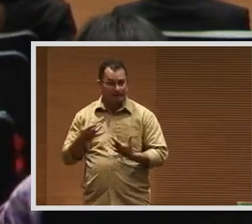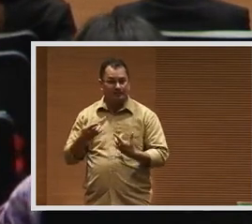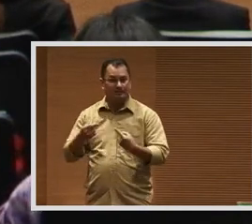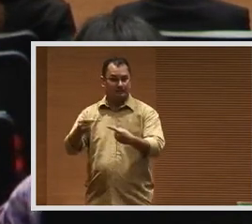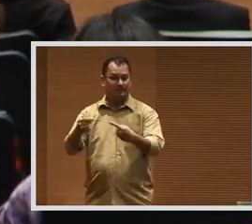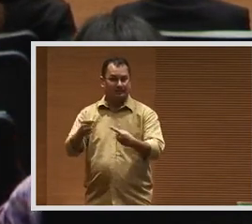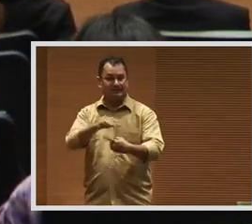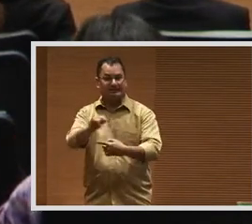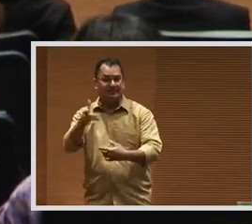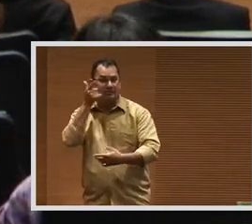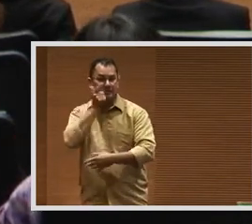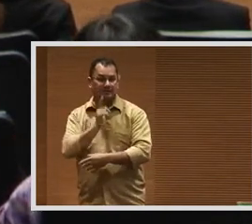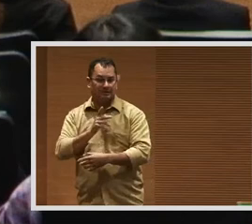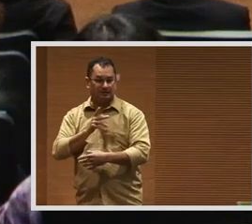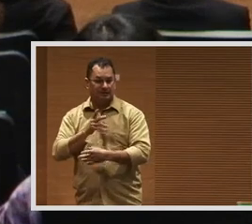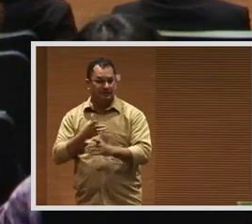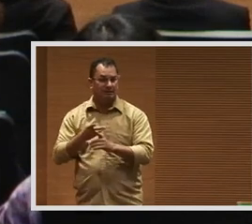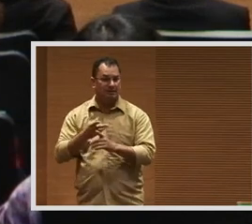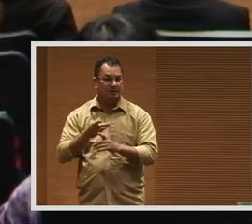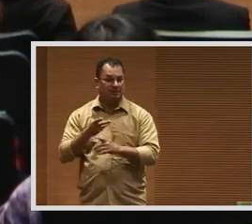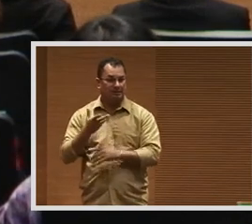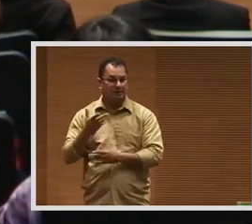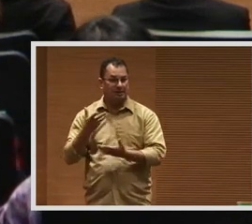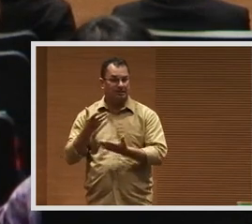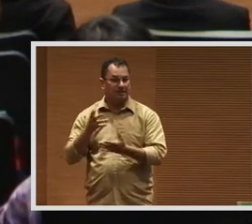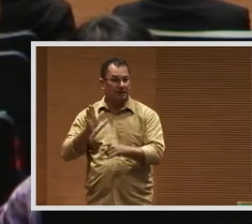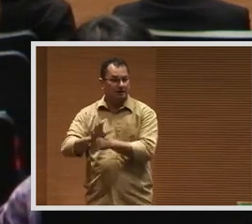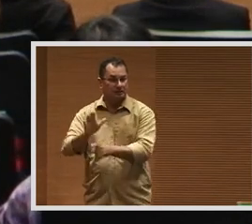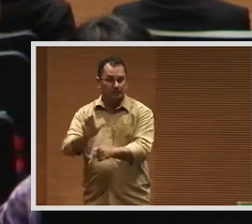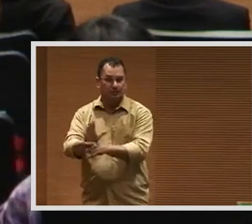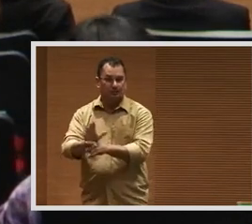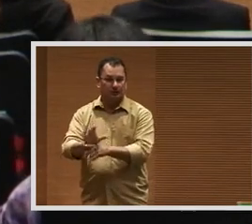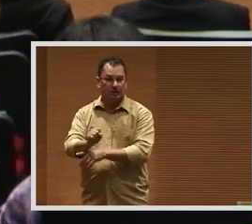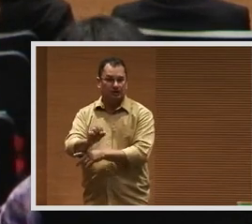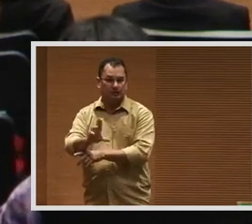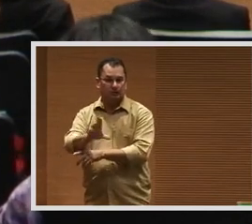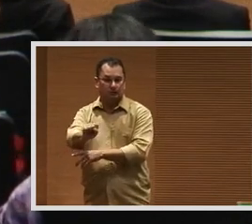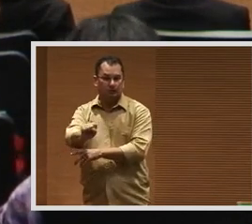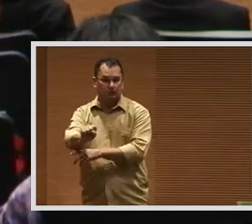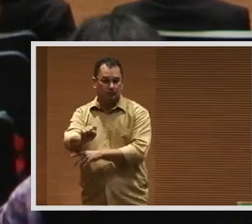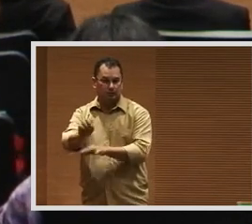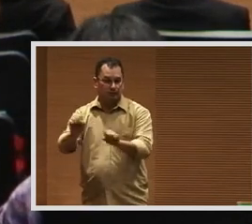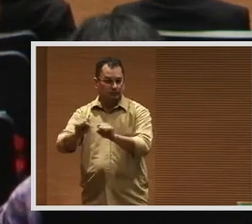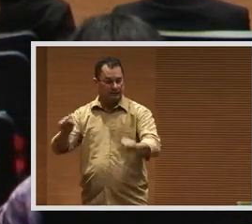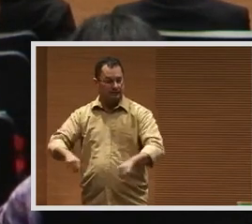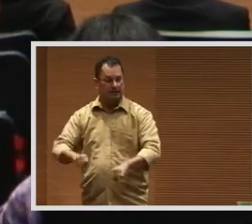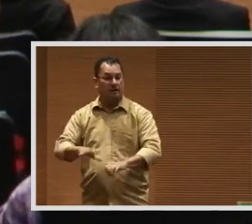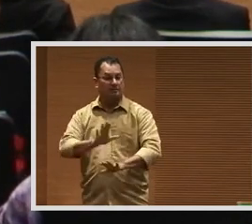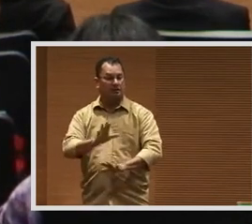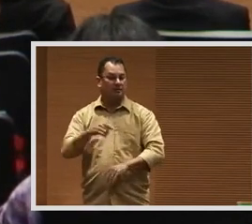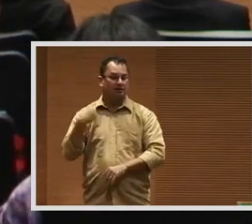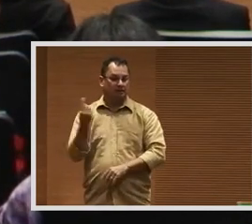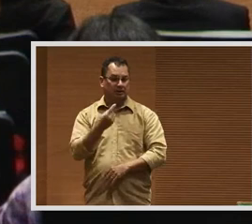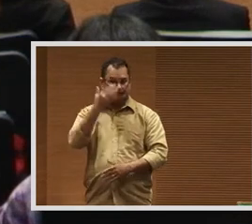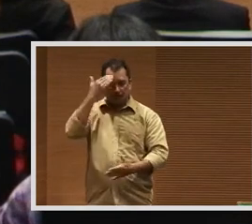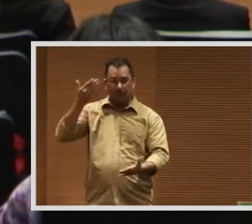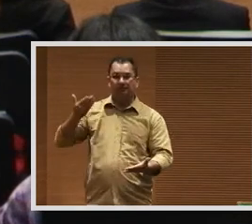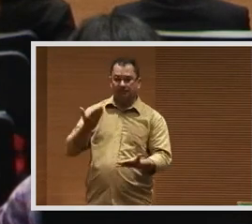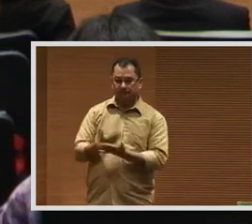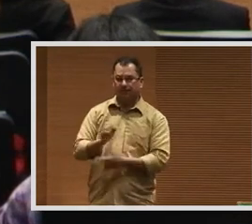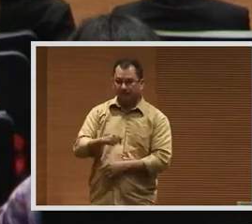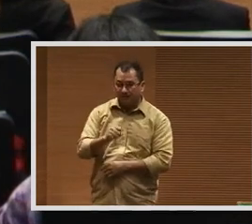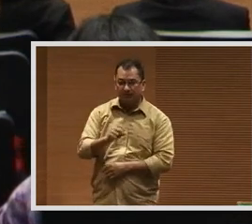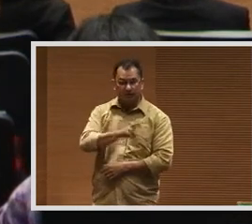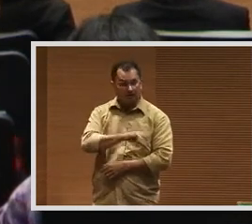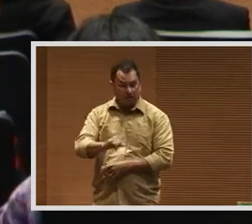salvar o SUS. Né? Mas eu acredito que sim, que vamos, em alguma medida a gente vai. Né? E aí é